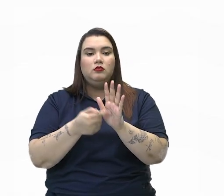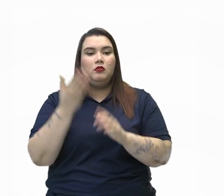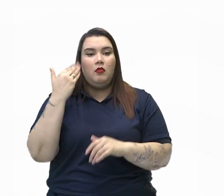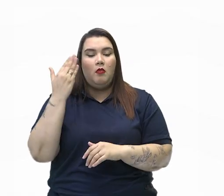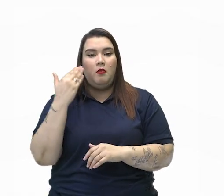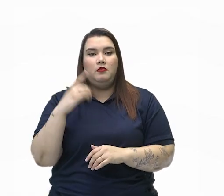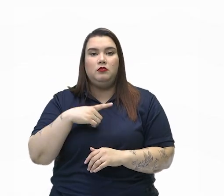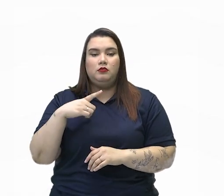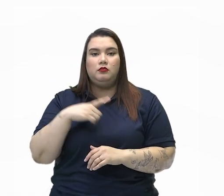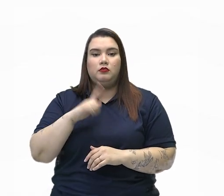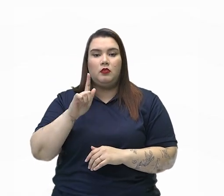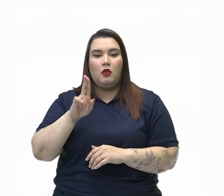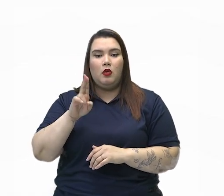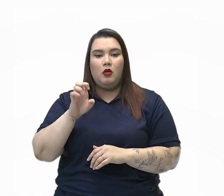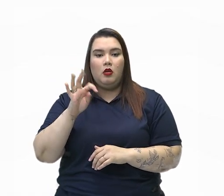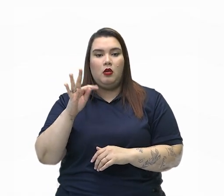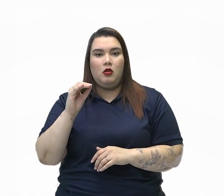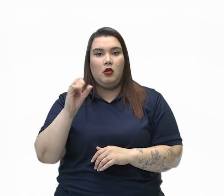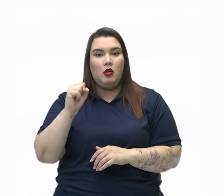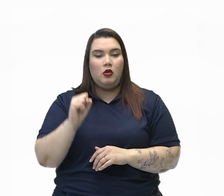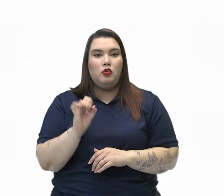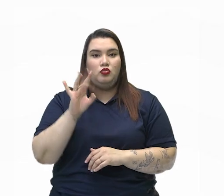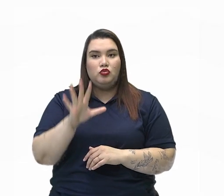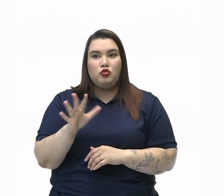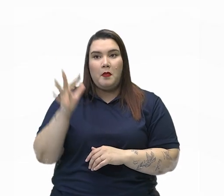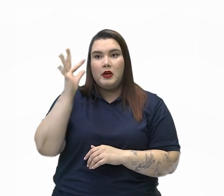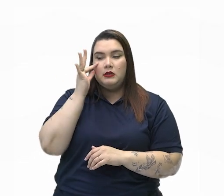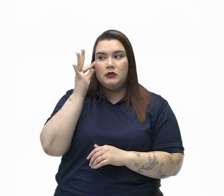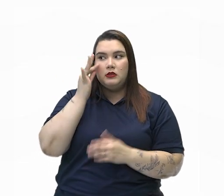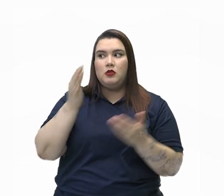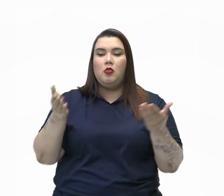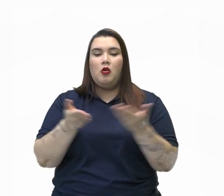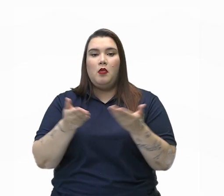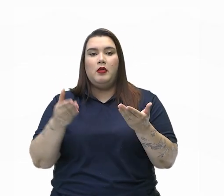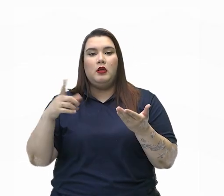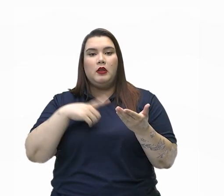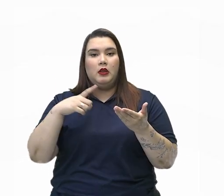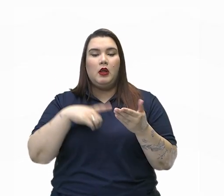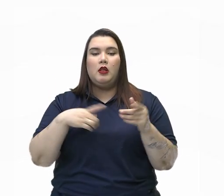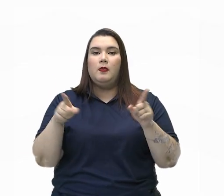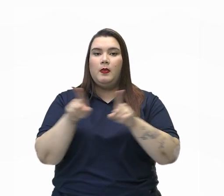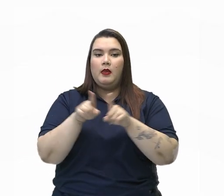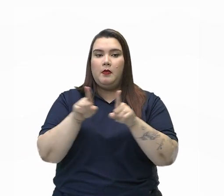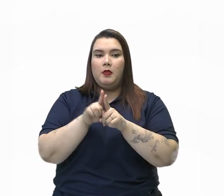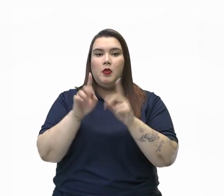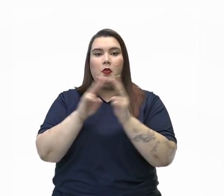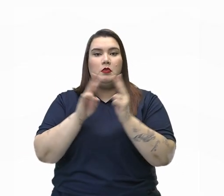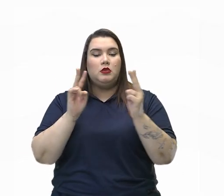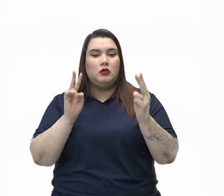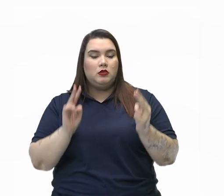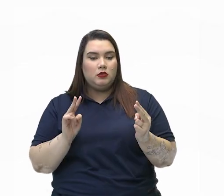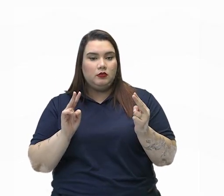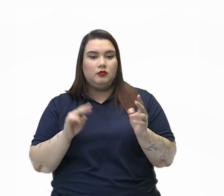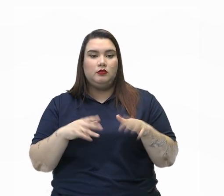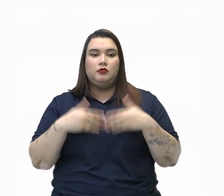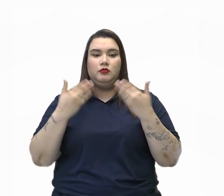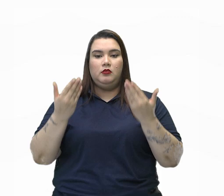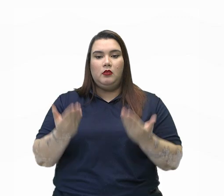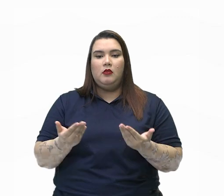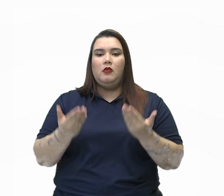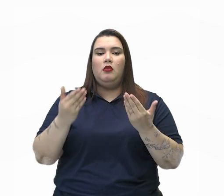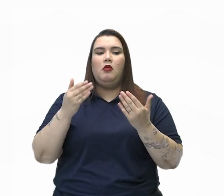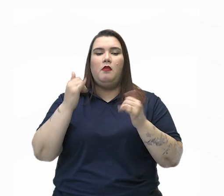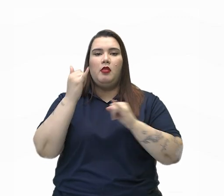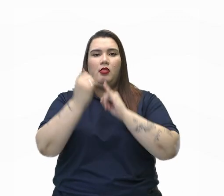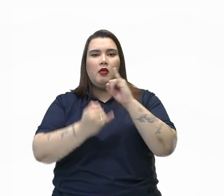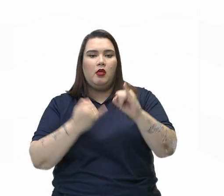antes existiam apenas de forma física, agora existem também no virtual. Então,